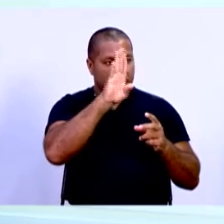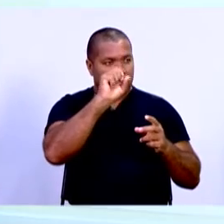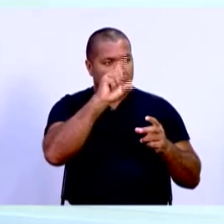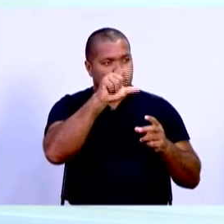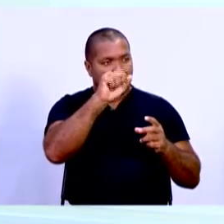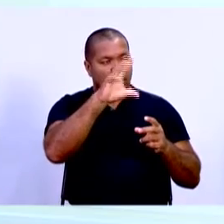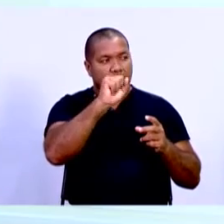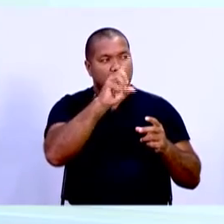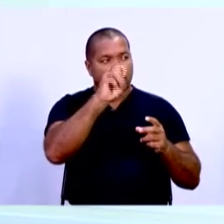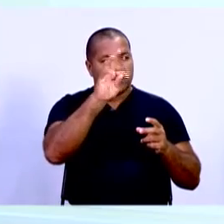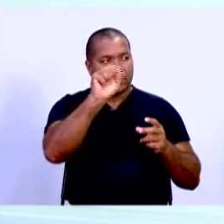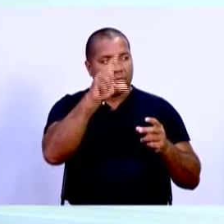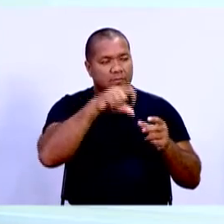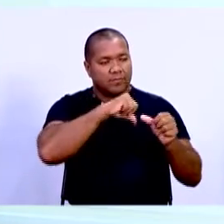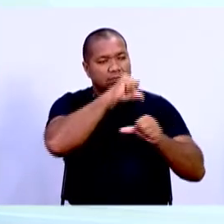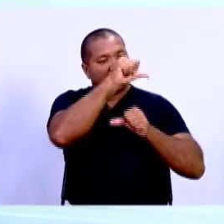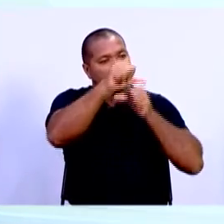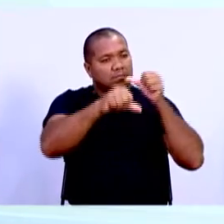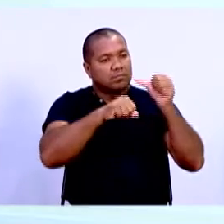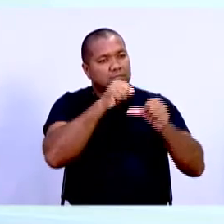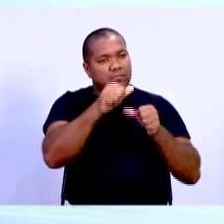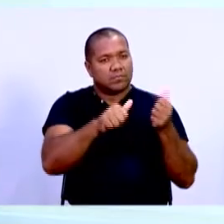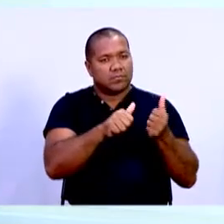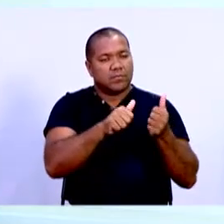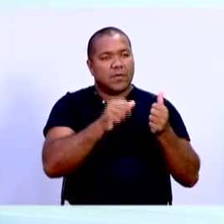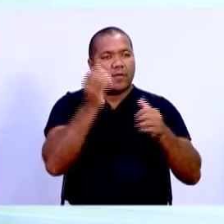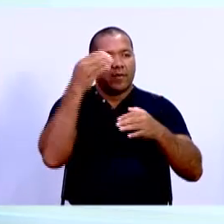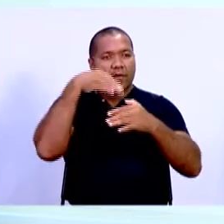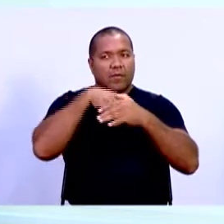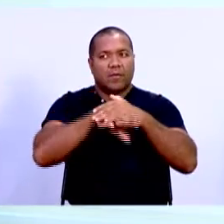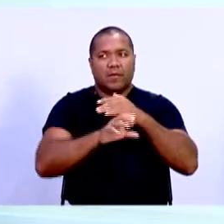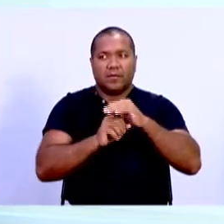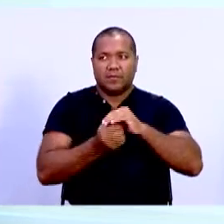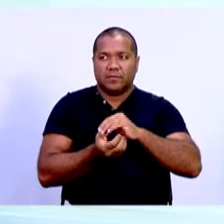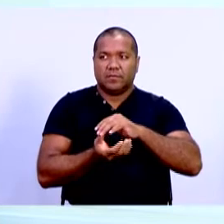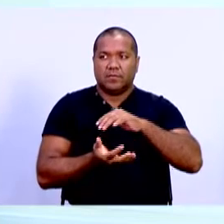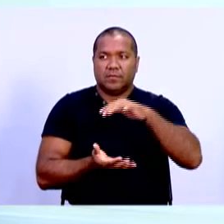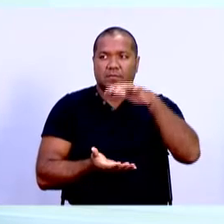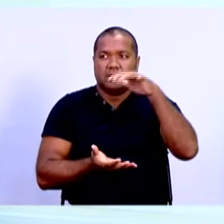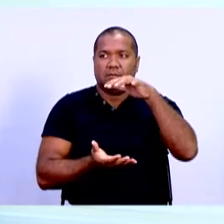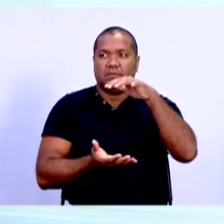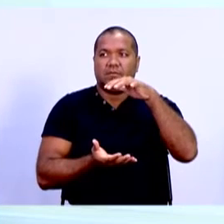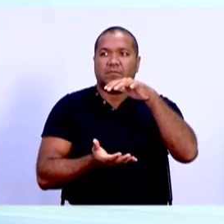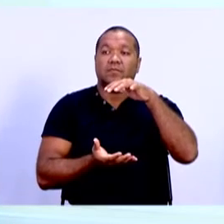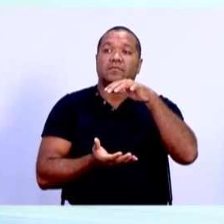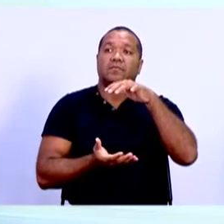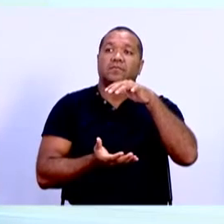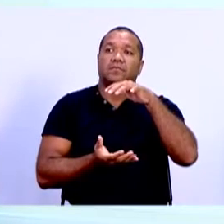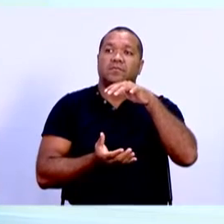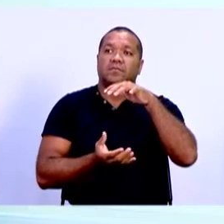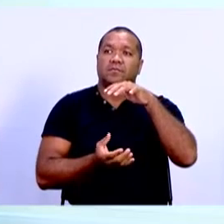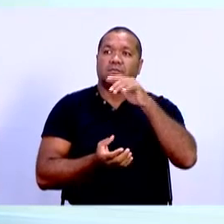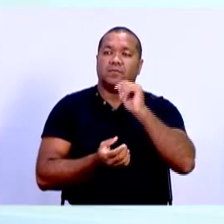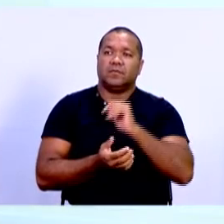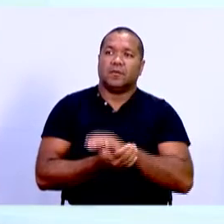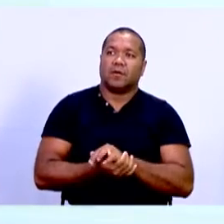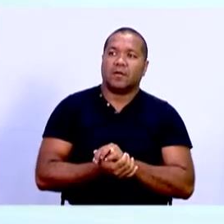vai transformar esses dados e vai armazenar ele lá no seu armazém de dados, no Data